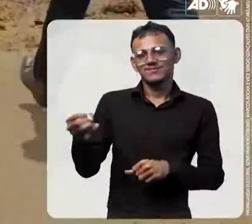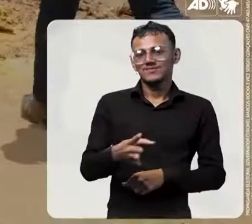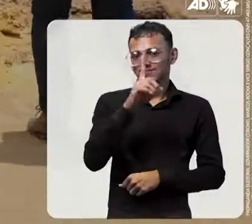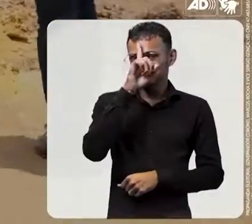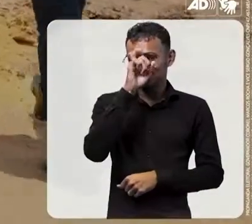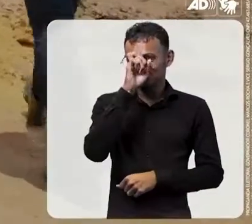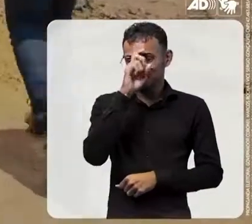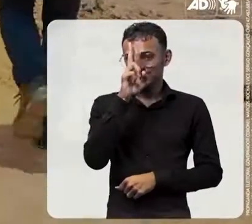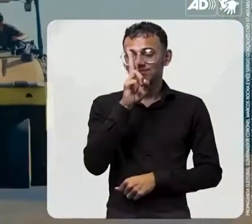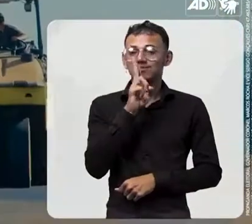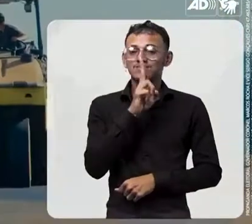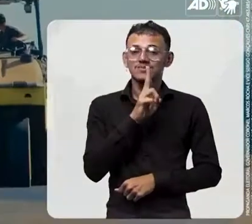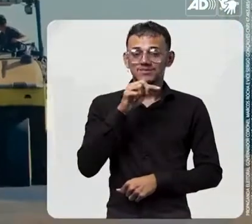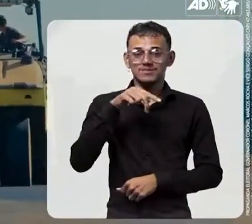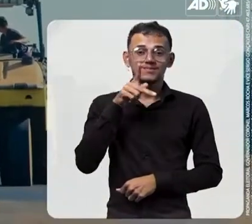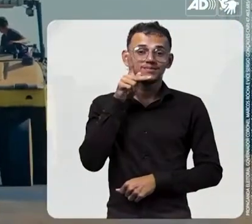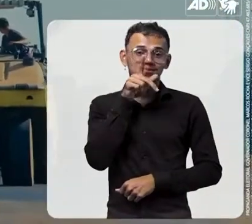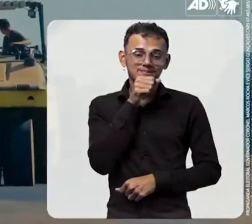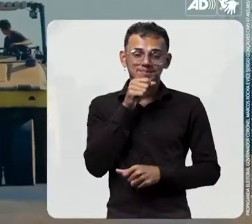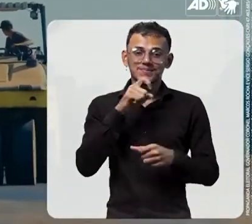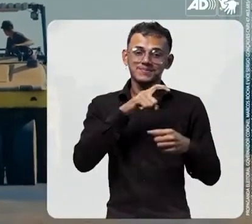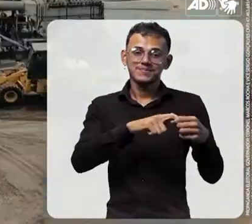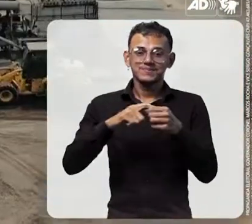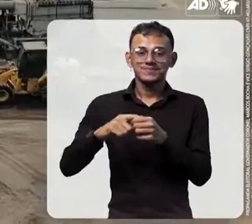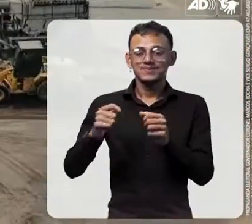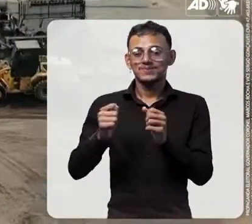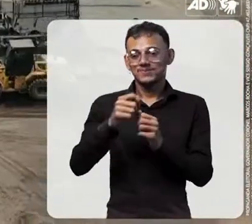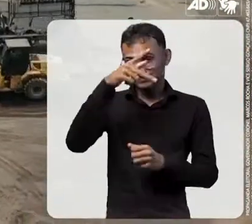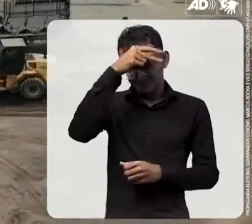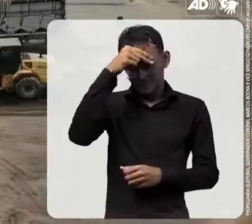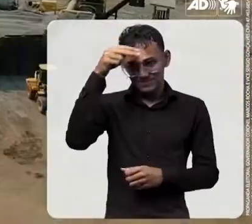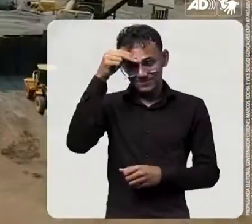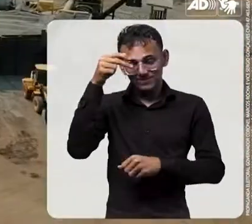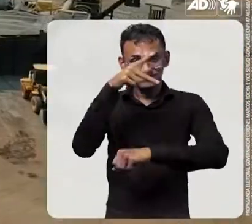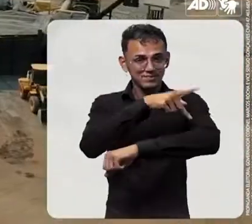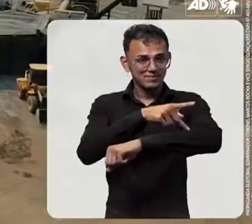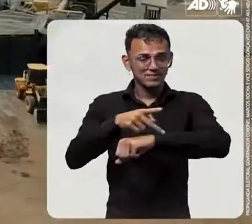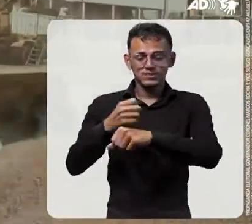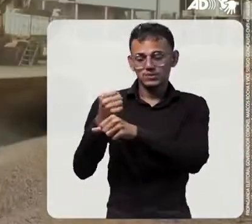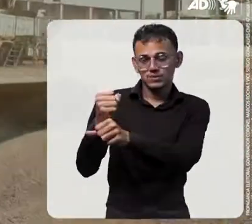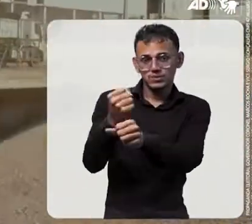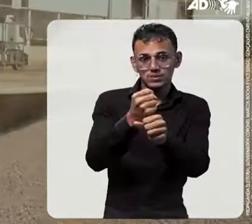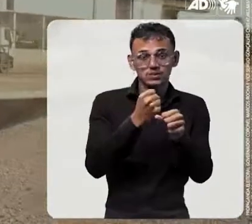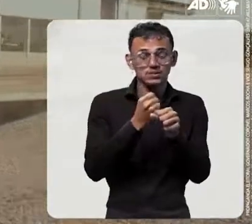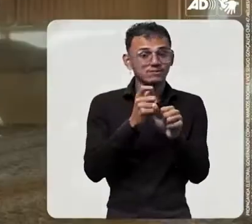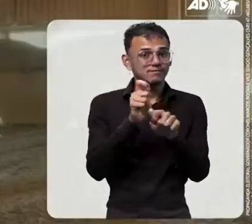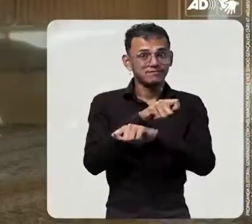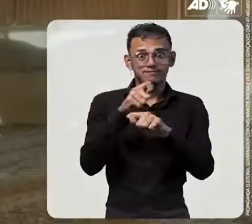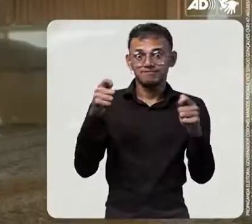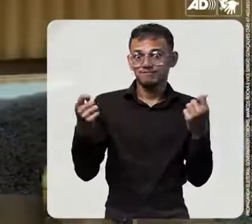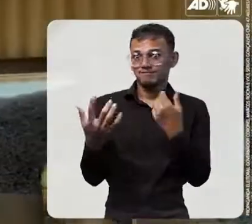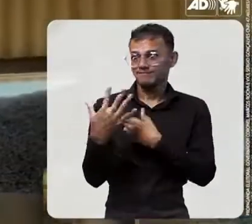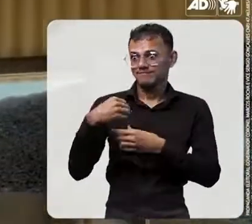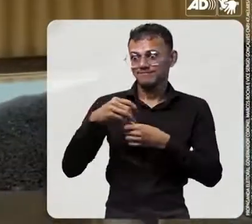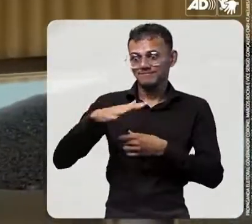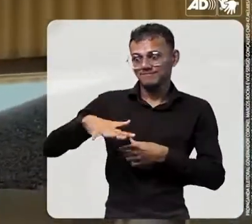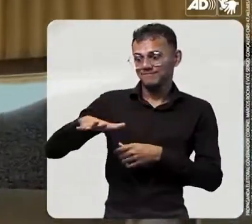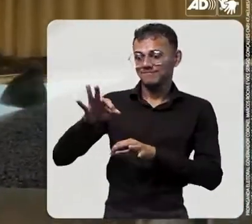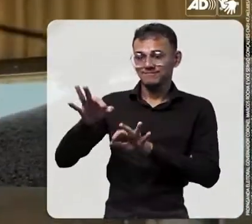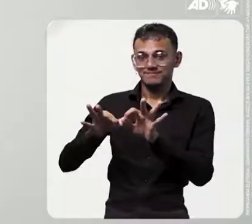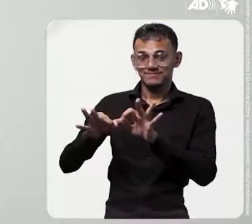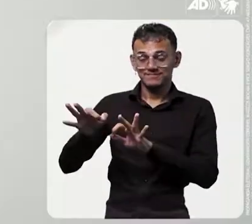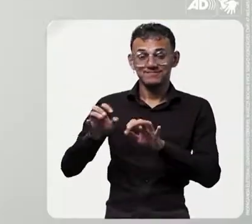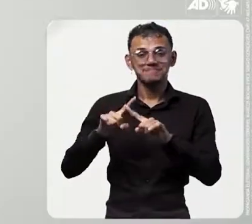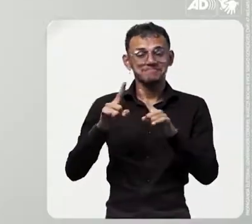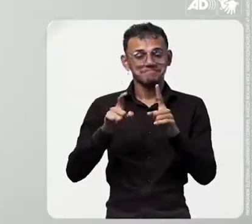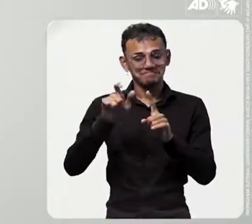em Porto Velho. Fez parcerias com as prefeituras para fazer tanto asfalto que as usinas não estão dando conta de produzir. O coronel